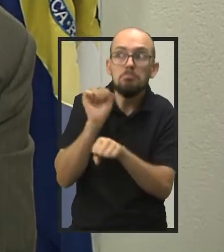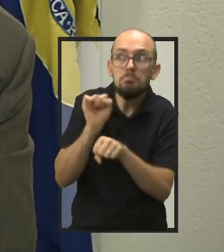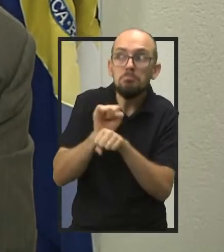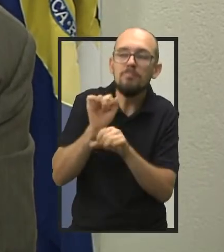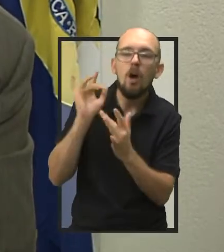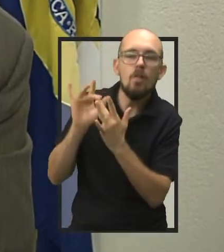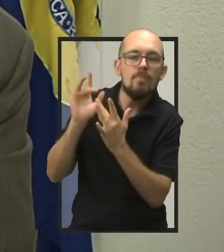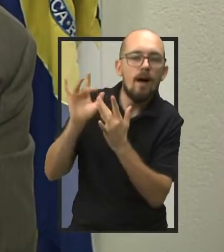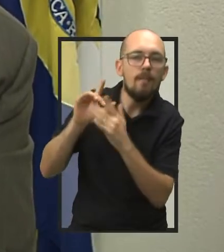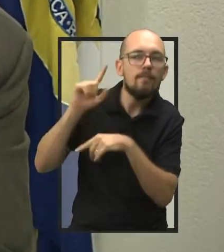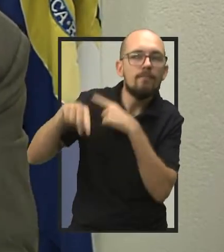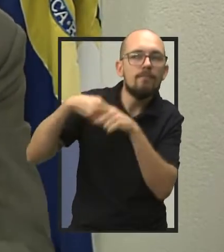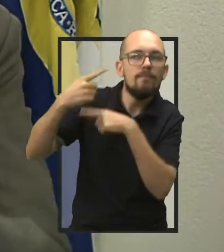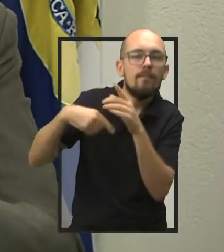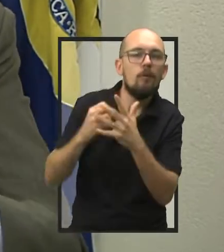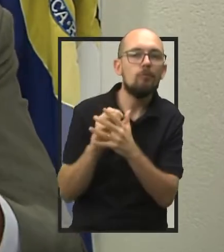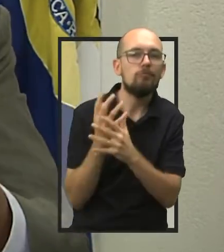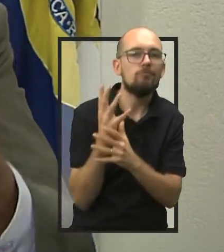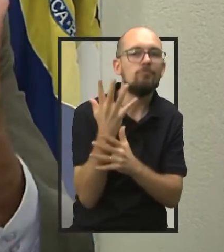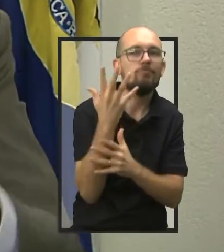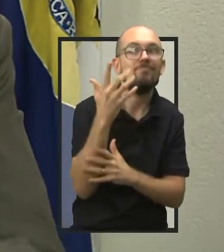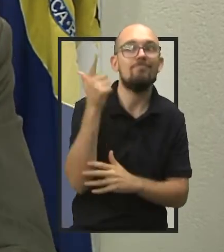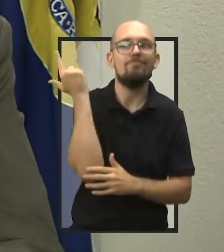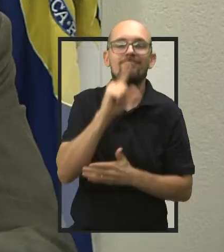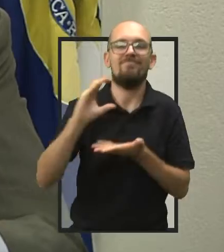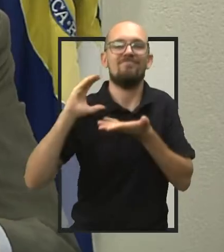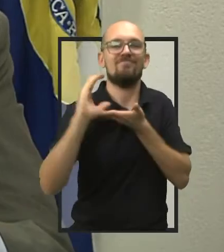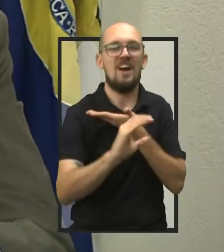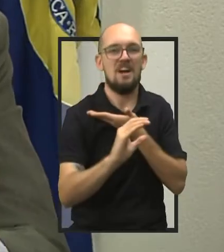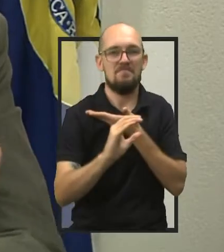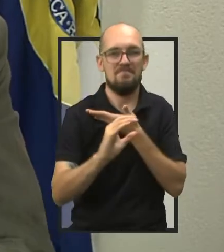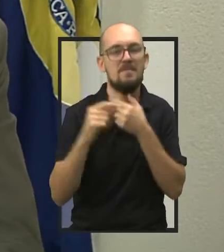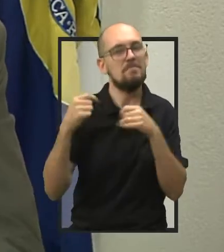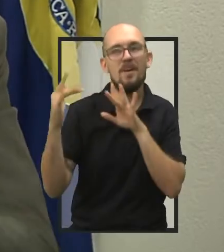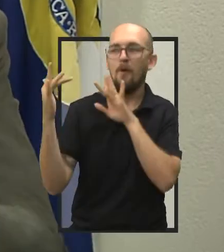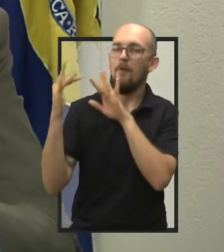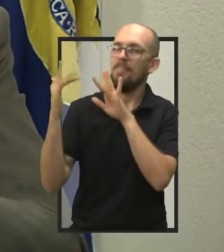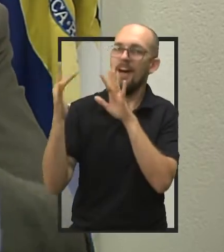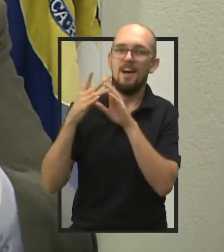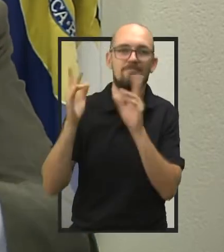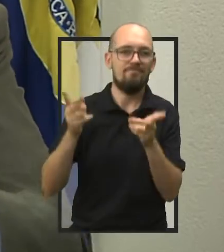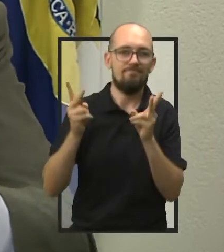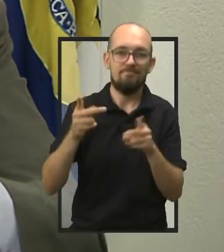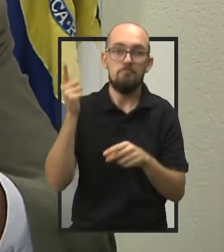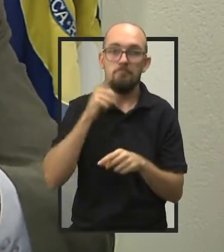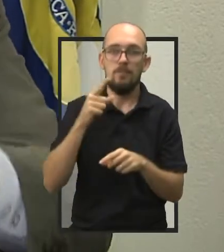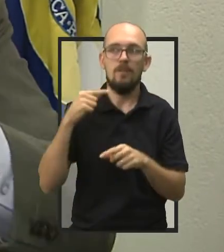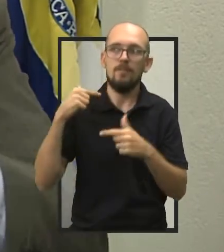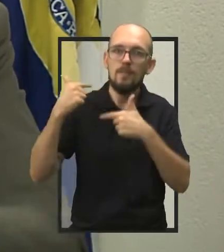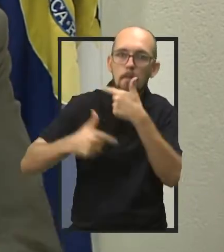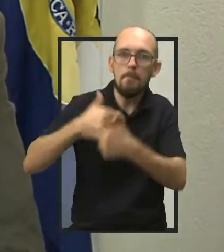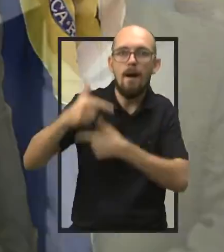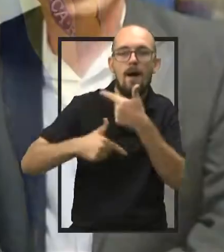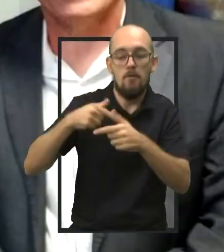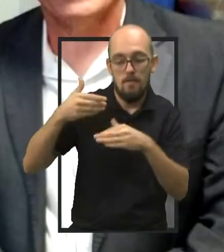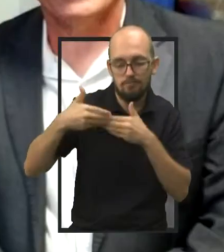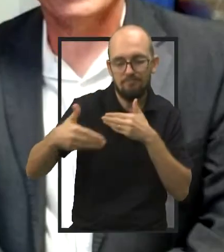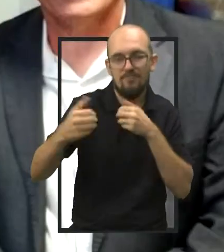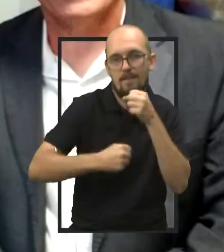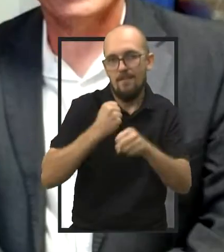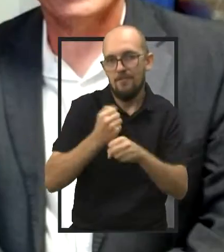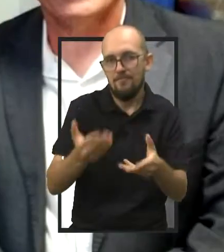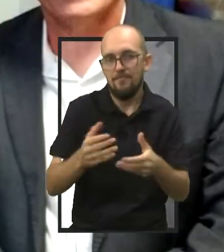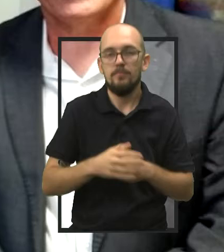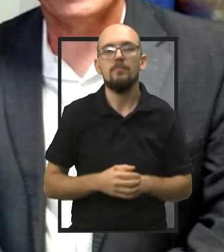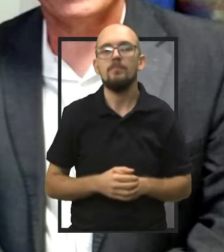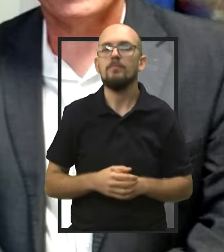na frente a gente ter aí o sucesso de conseguir obter esses recursos devido ao trabalho que a gente vai fazer todo esse ano. Por exemplo,